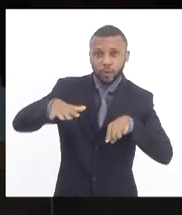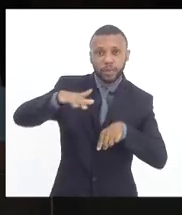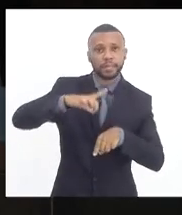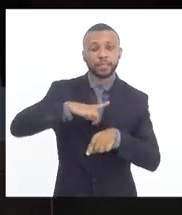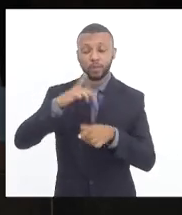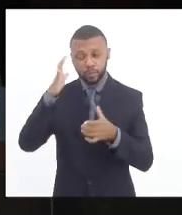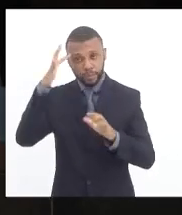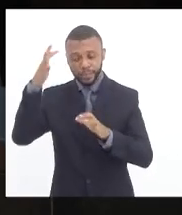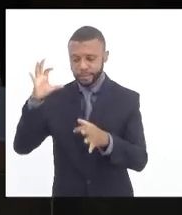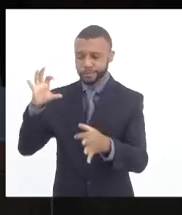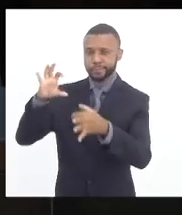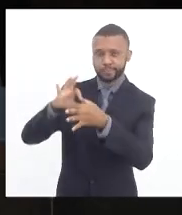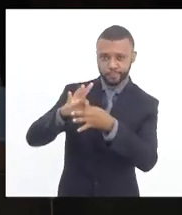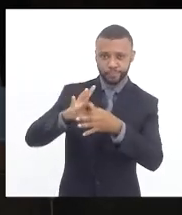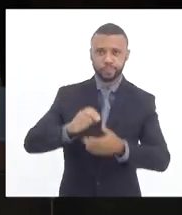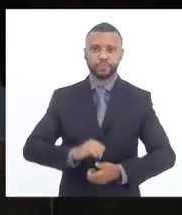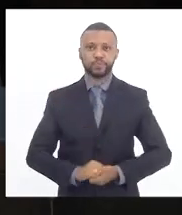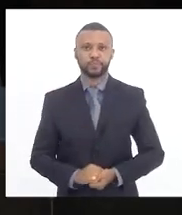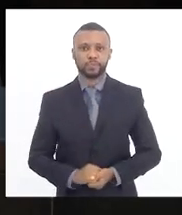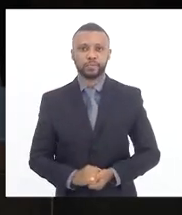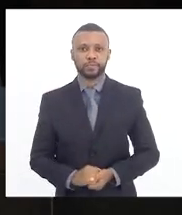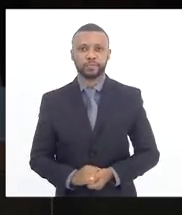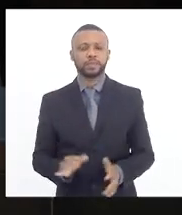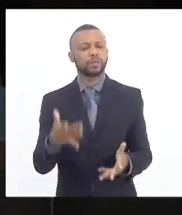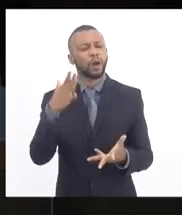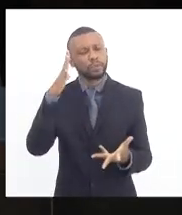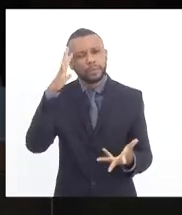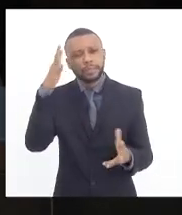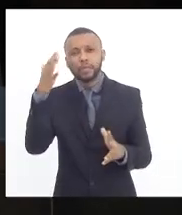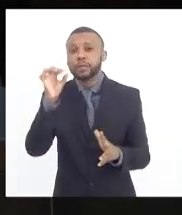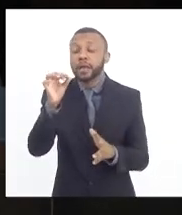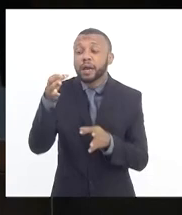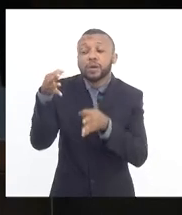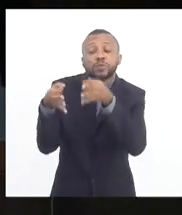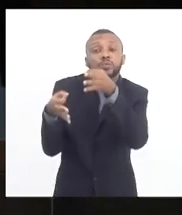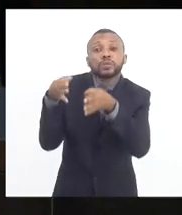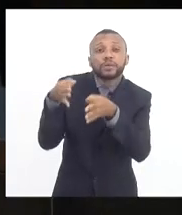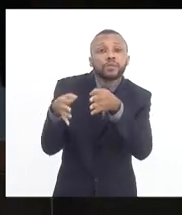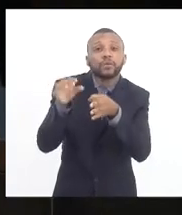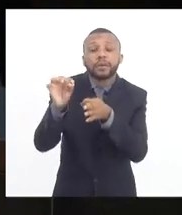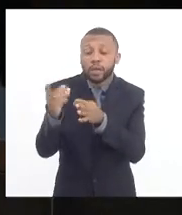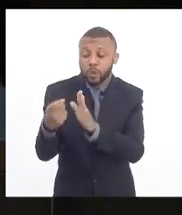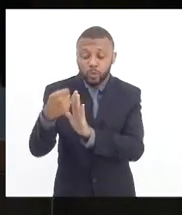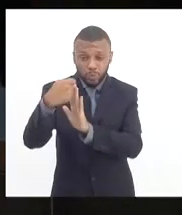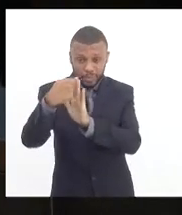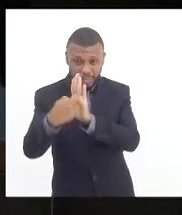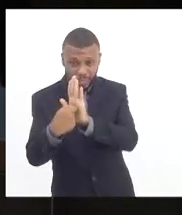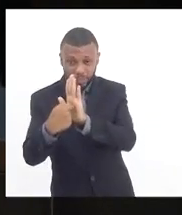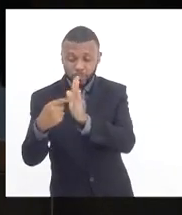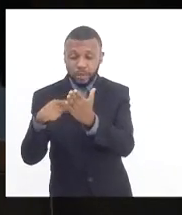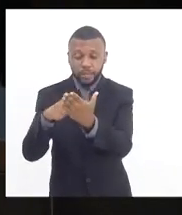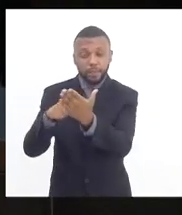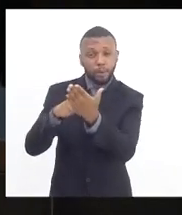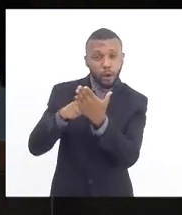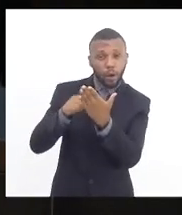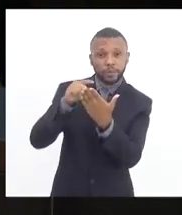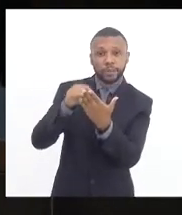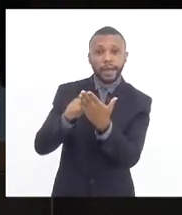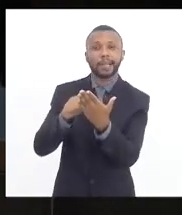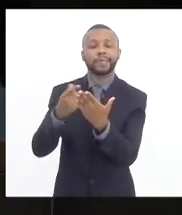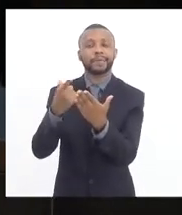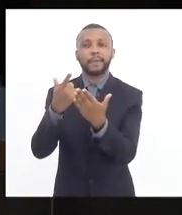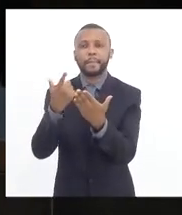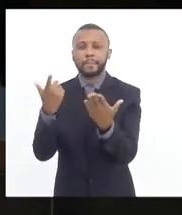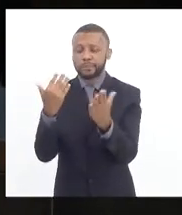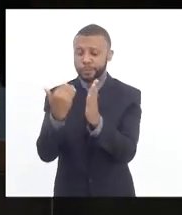é o nosso entendimento é que juridicamente falando as mensagens que chegaram elas elas ultrapassam